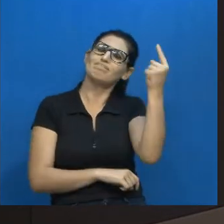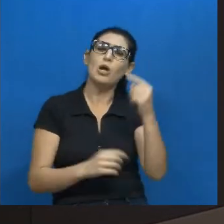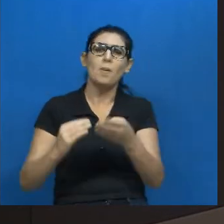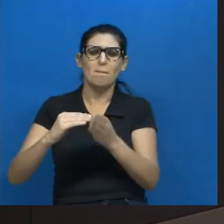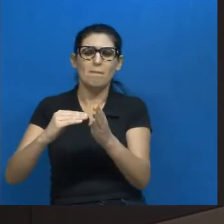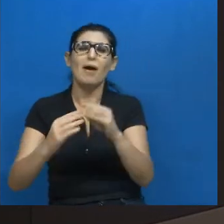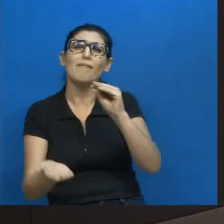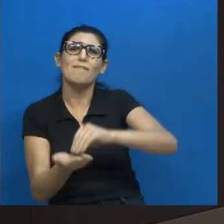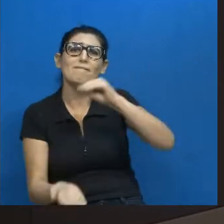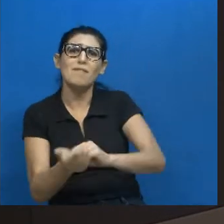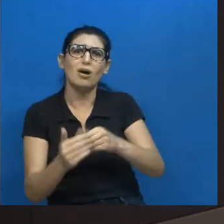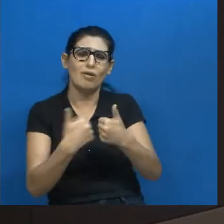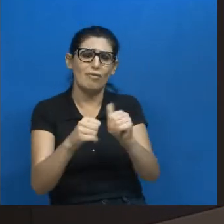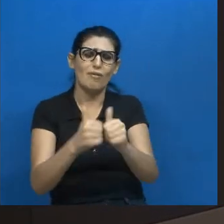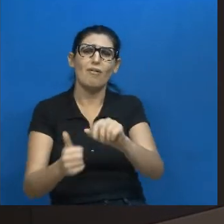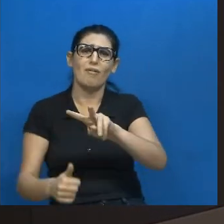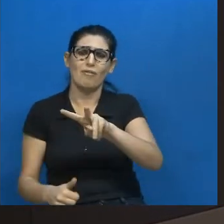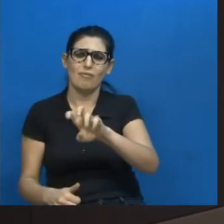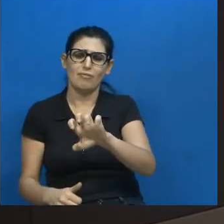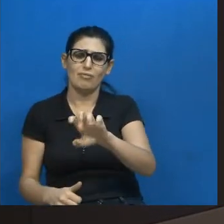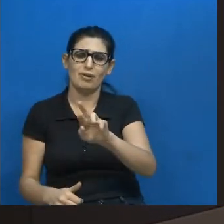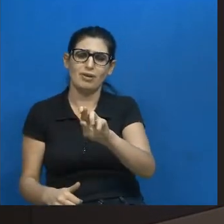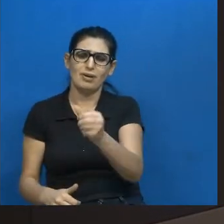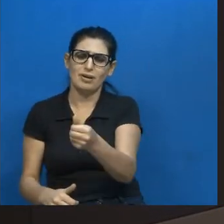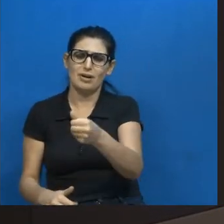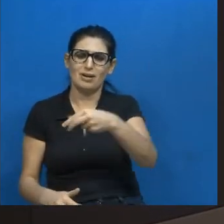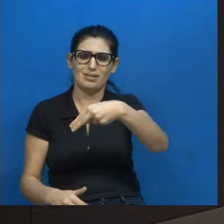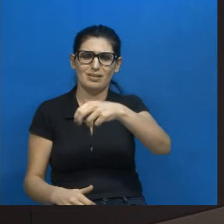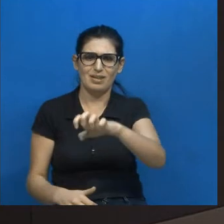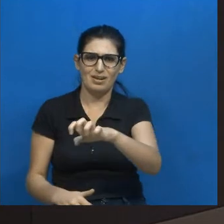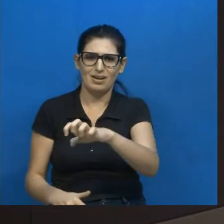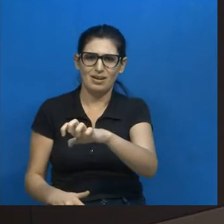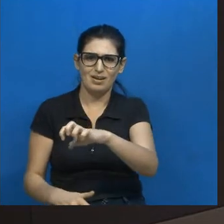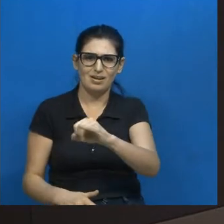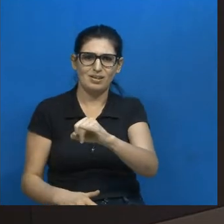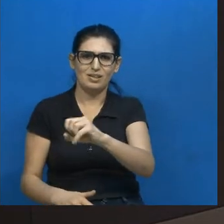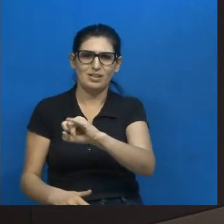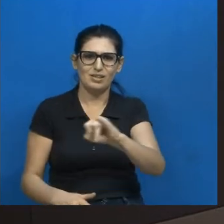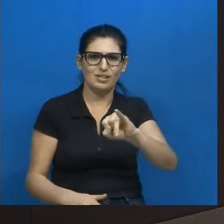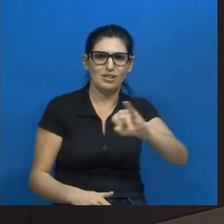aqui, Veraneijal. Como que vai ficar a situação? Campo Grande.